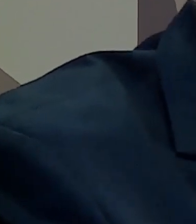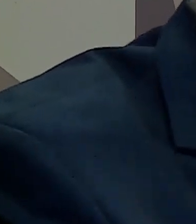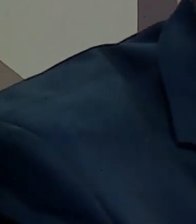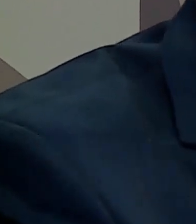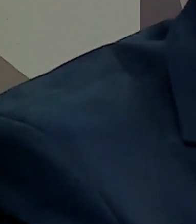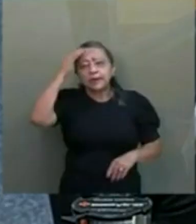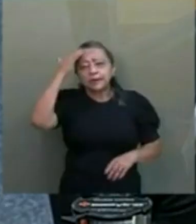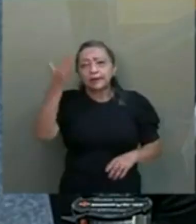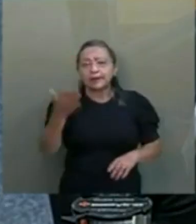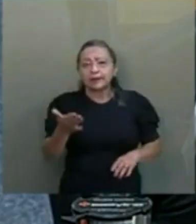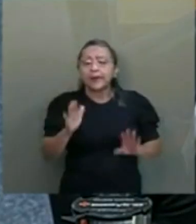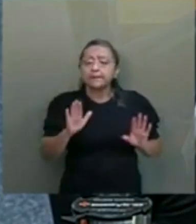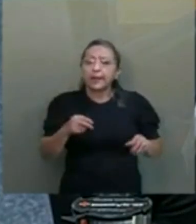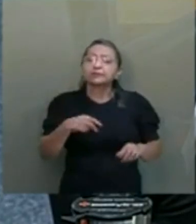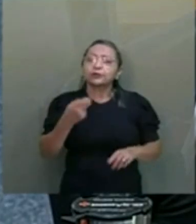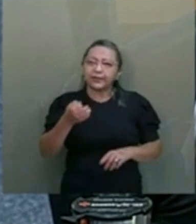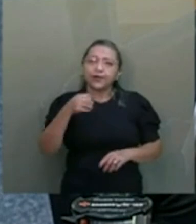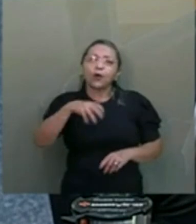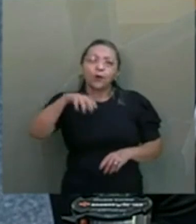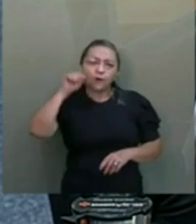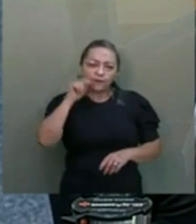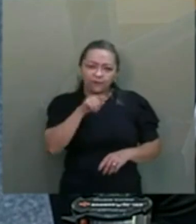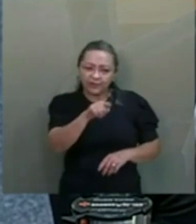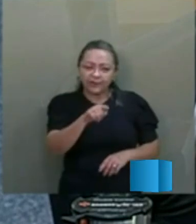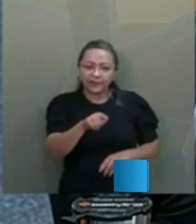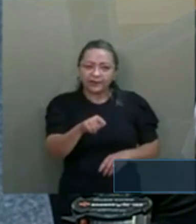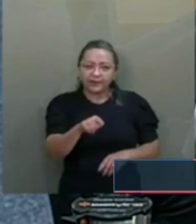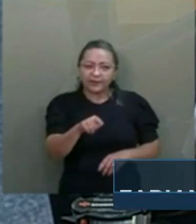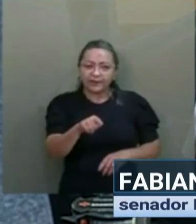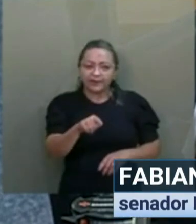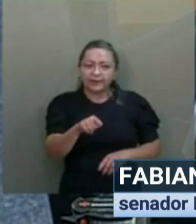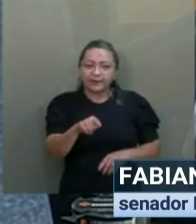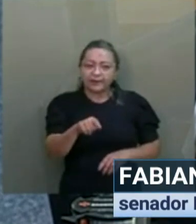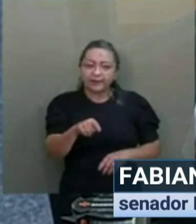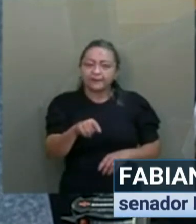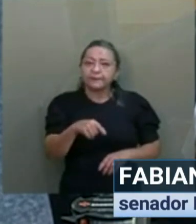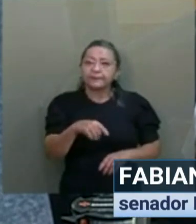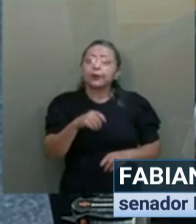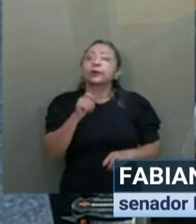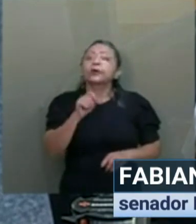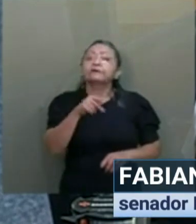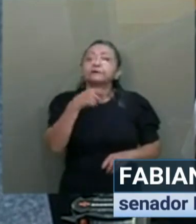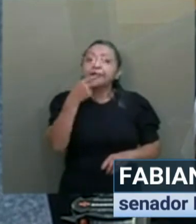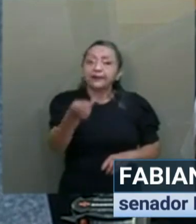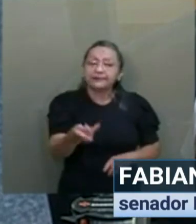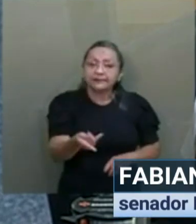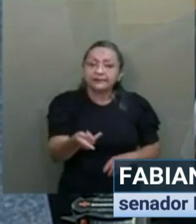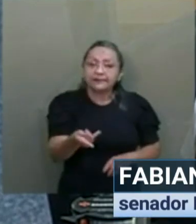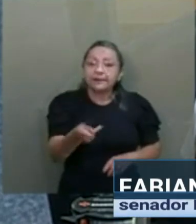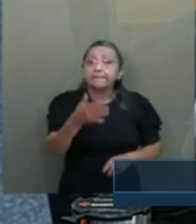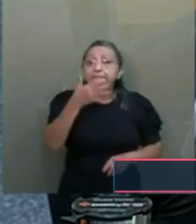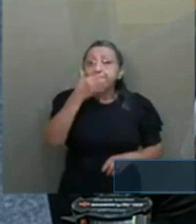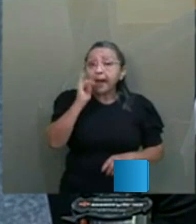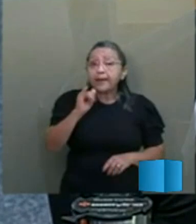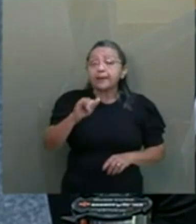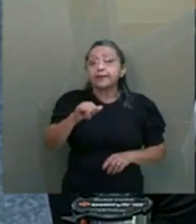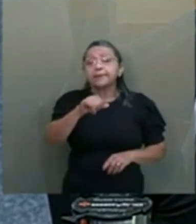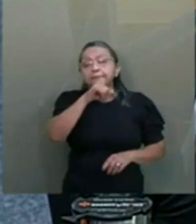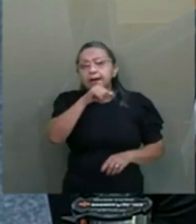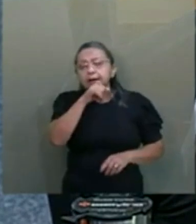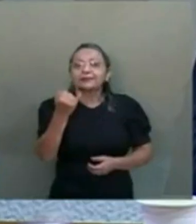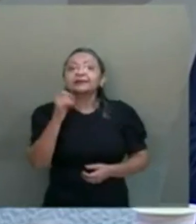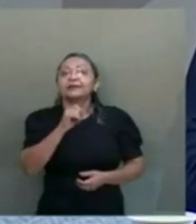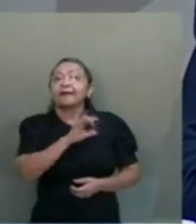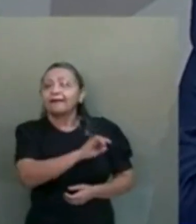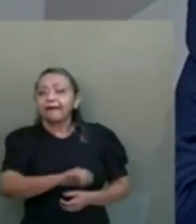para crianças. Eu queria muito ouvir, pelo bem dos meus filhos, que o senhor falasse: pai, mãe, vacine seus